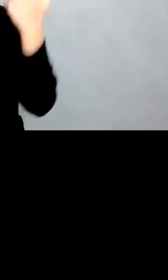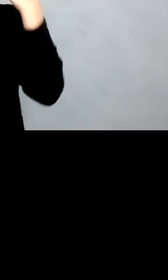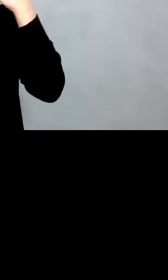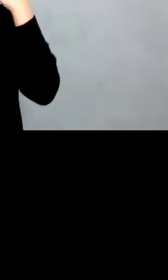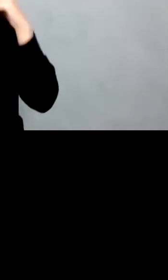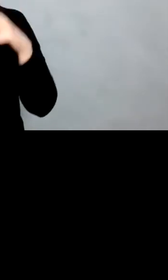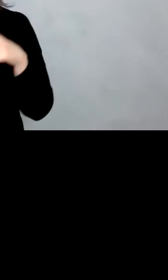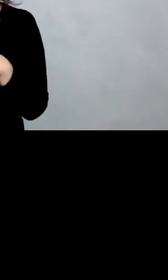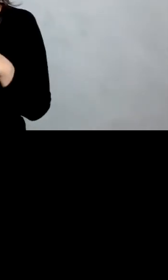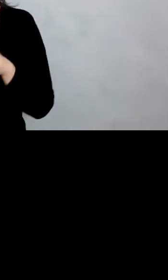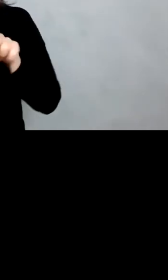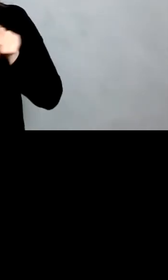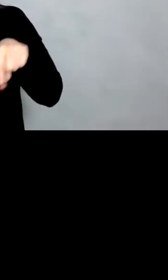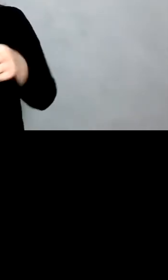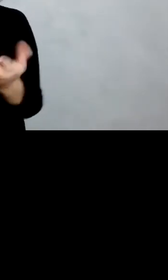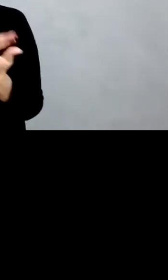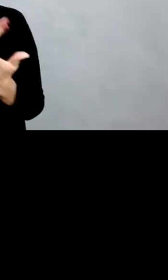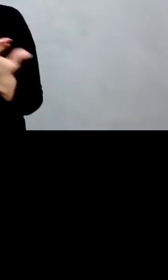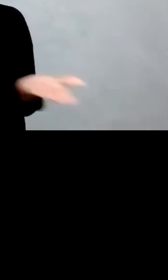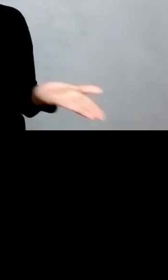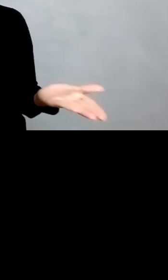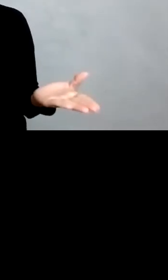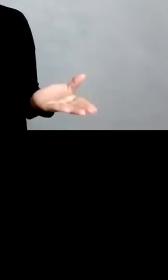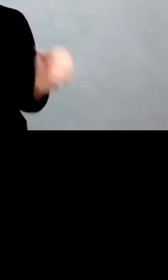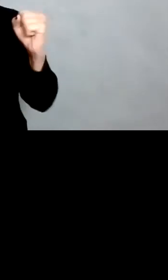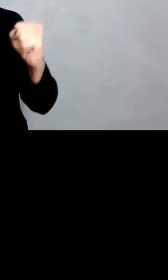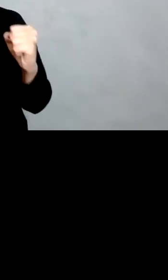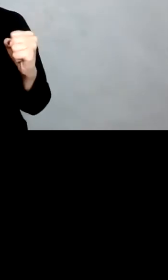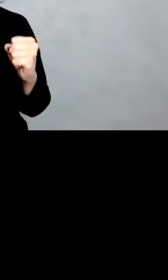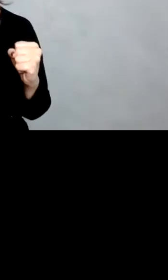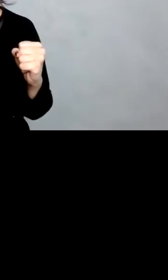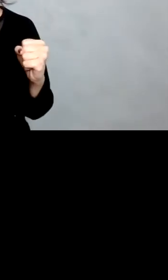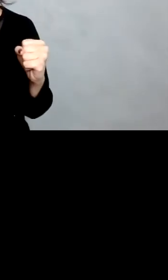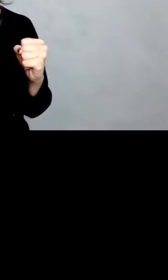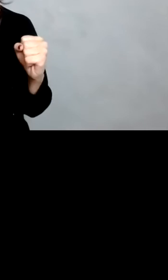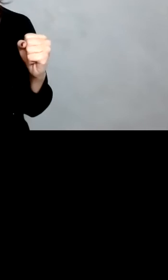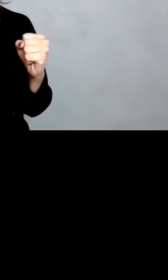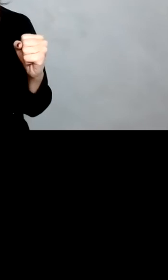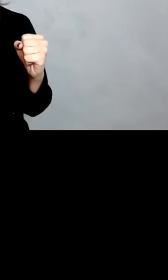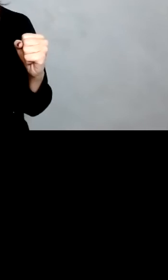numa única palavra, né? Então, é muito, quando o senhor fala dessa questão